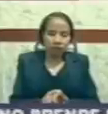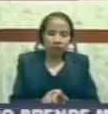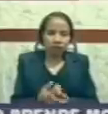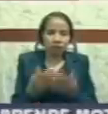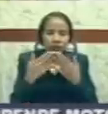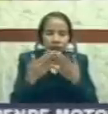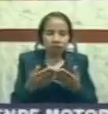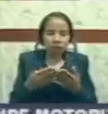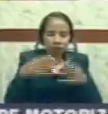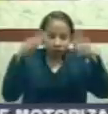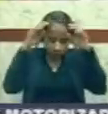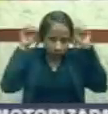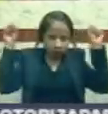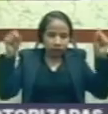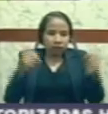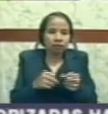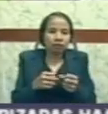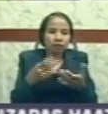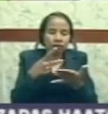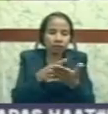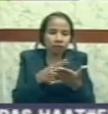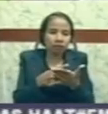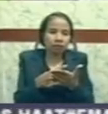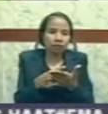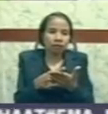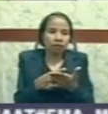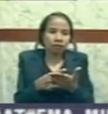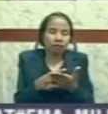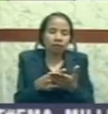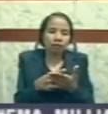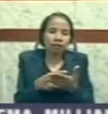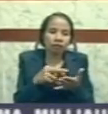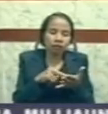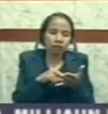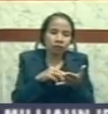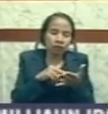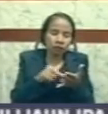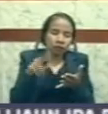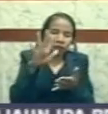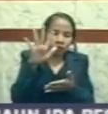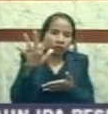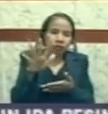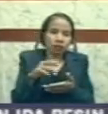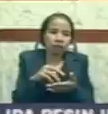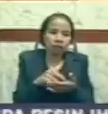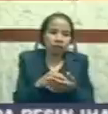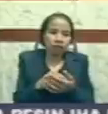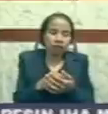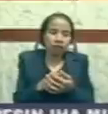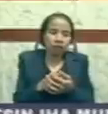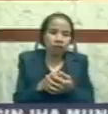Obrigada, Sr. Presidente. Proposta de alteração número 5. Desculpa, proposta